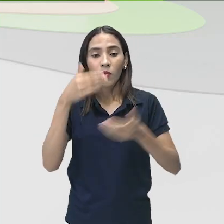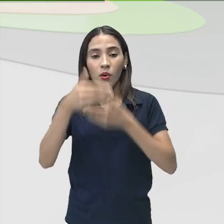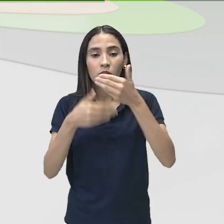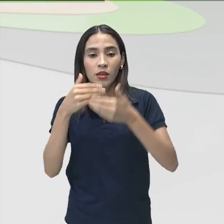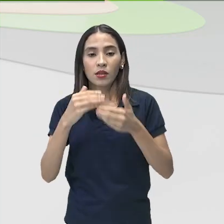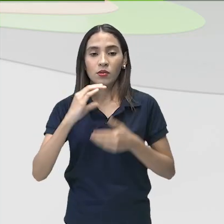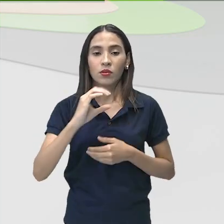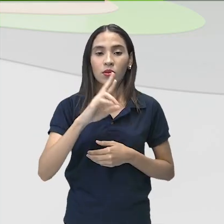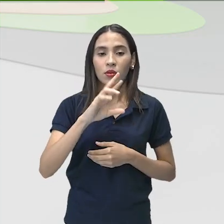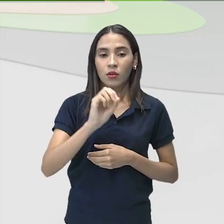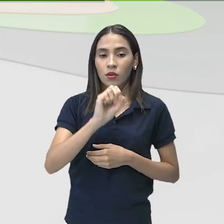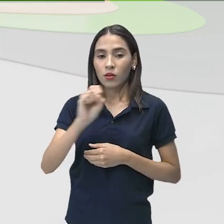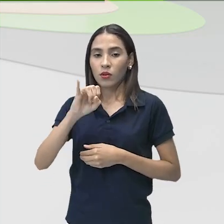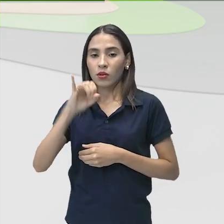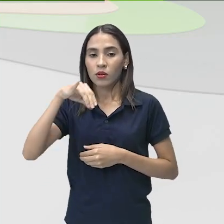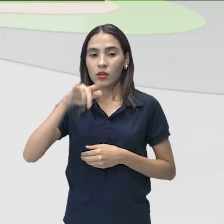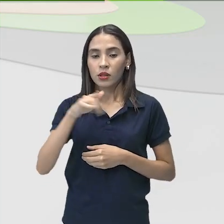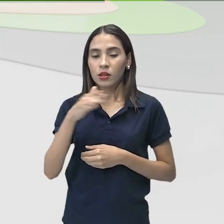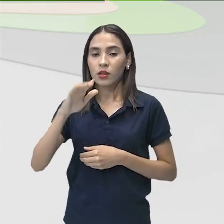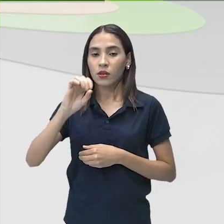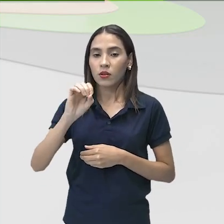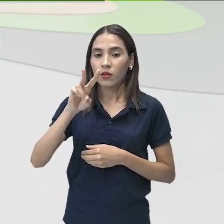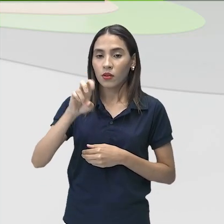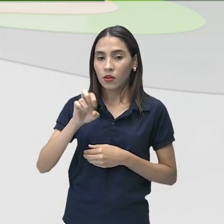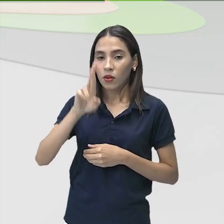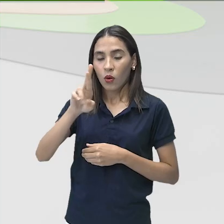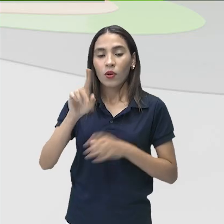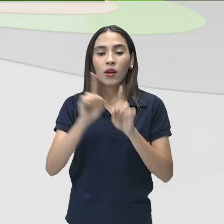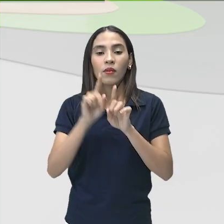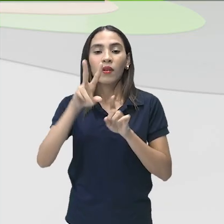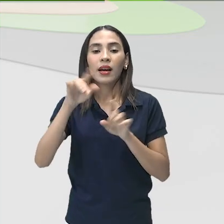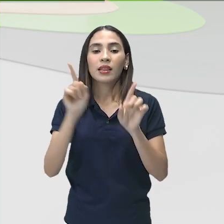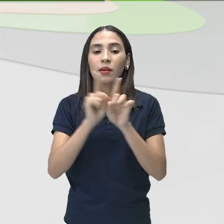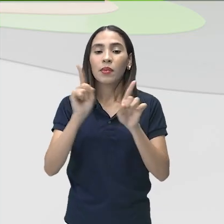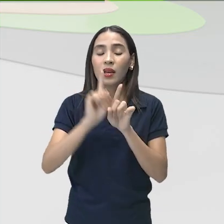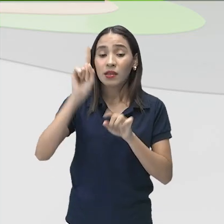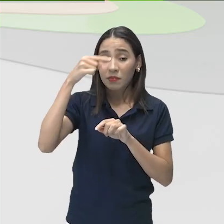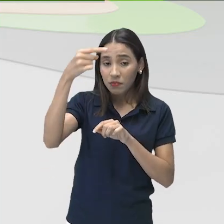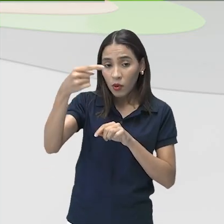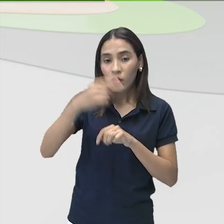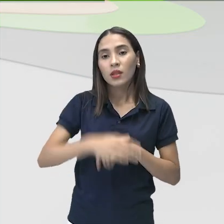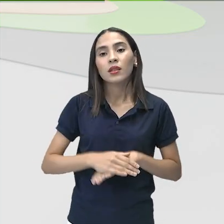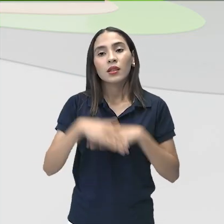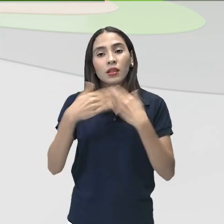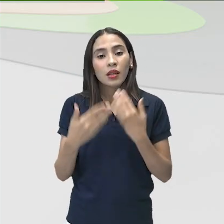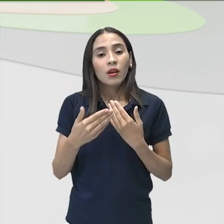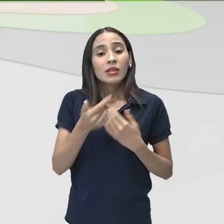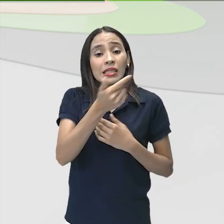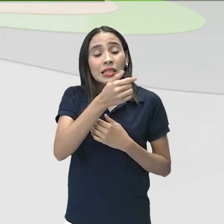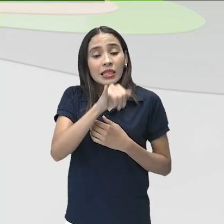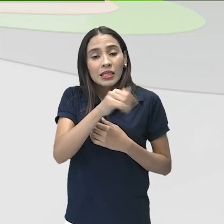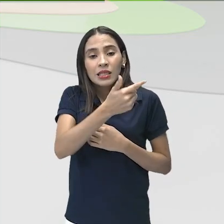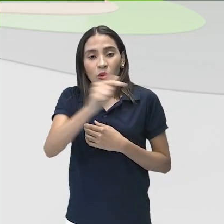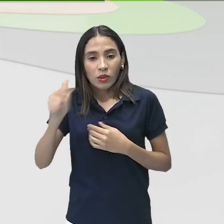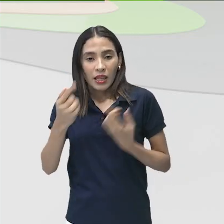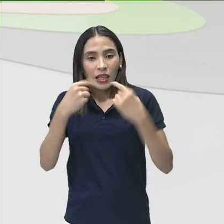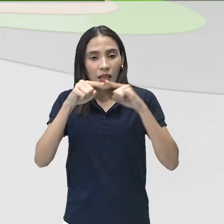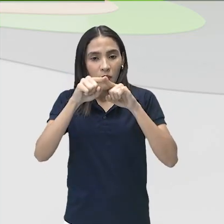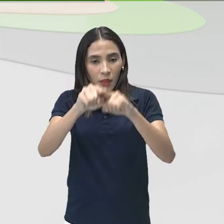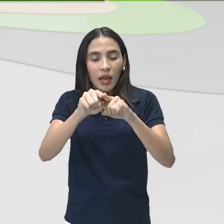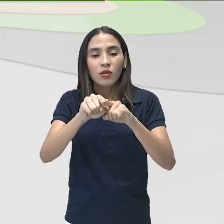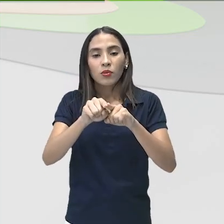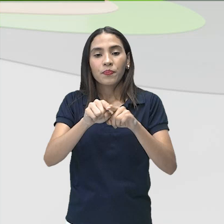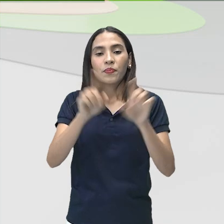over que nós vamos conhecer ainda há pouco. E esse crossing over ele vai ocorrer mais adiante. Então, se esse alinhamento inicial, trocas